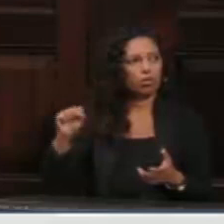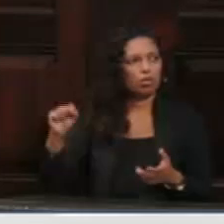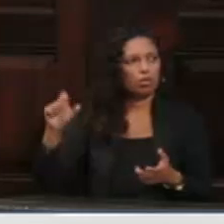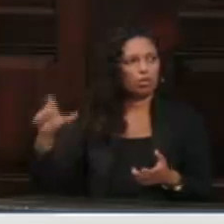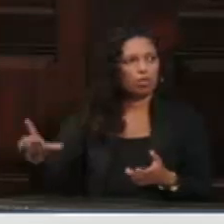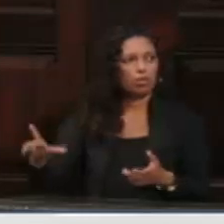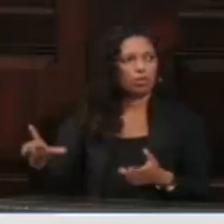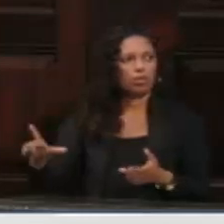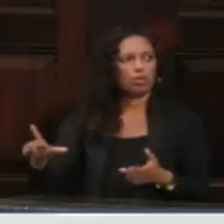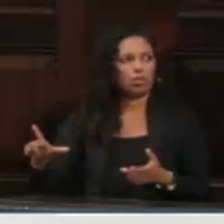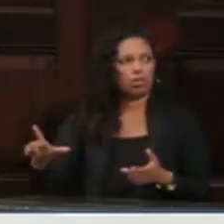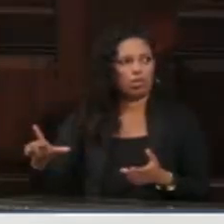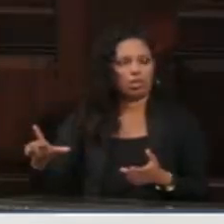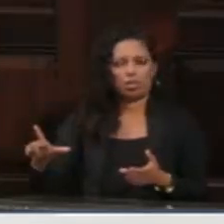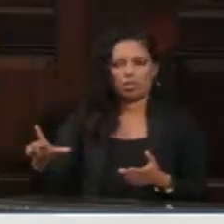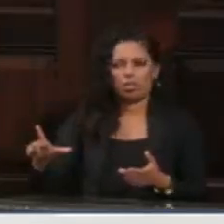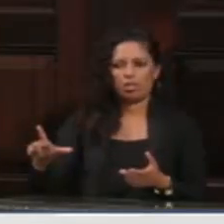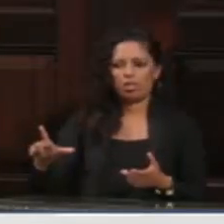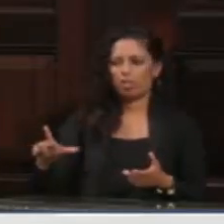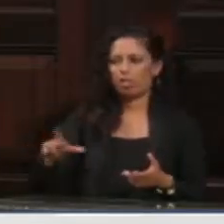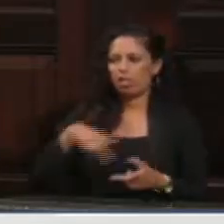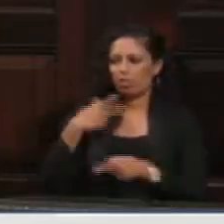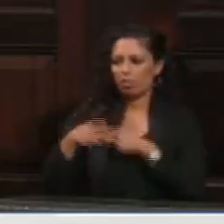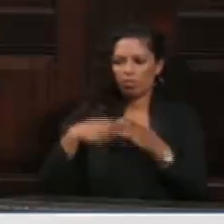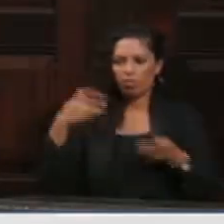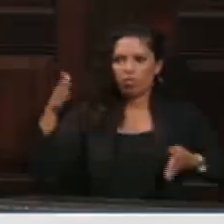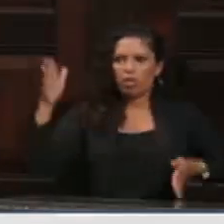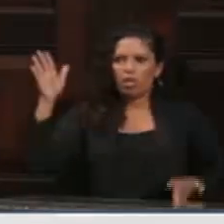vagabundas da Supervia que cometem